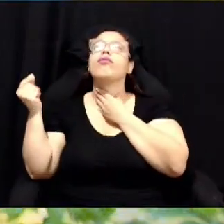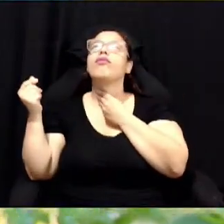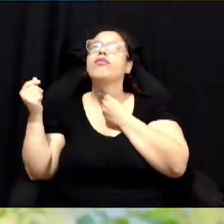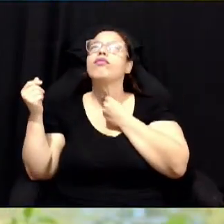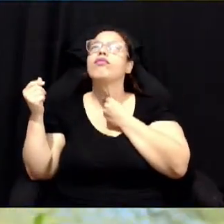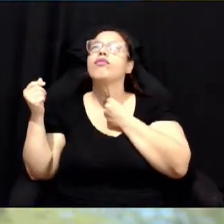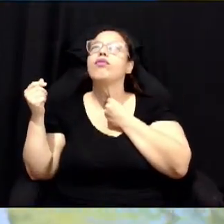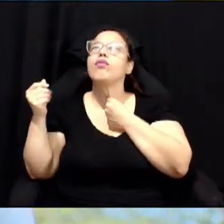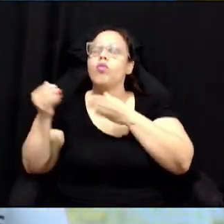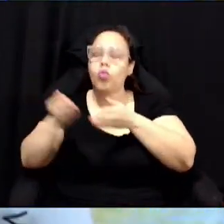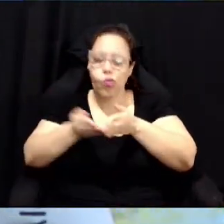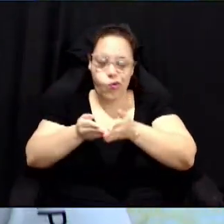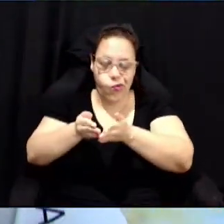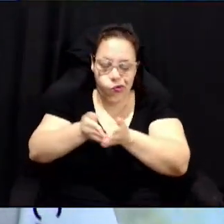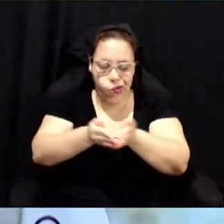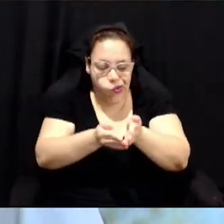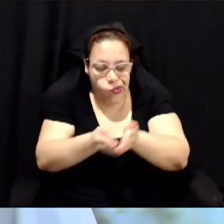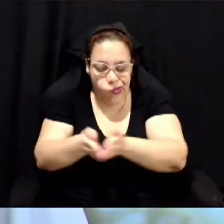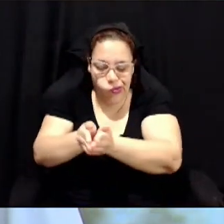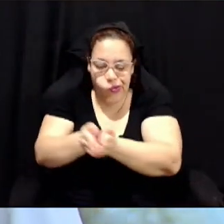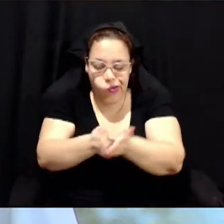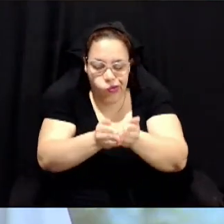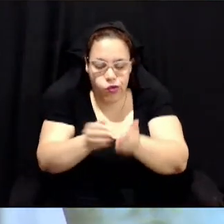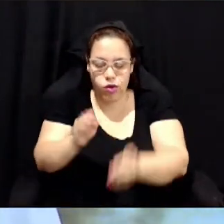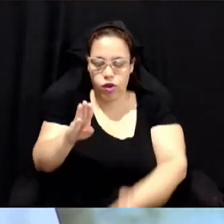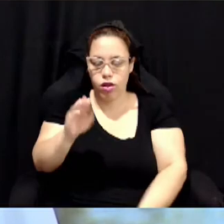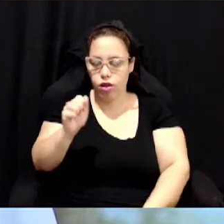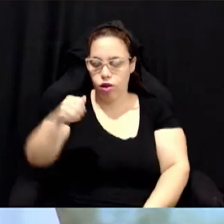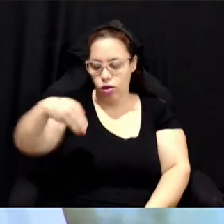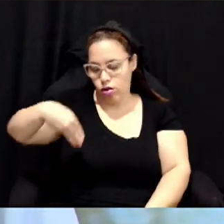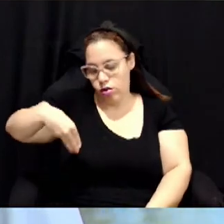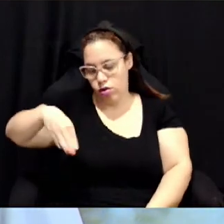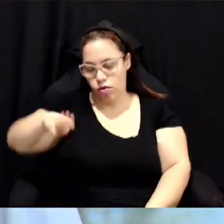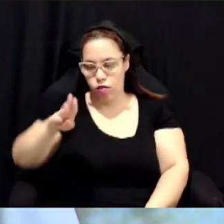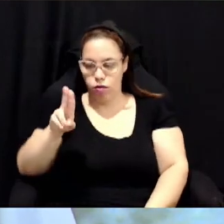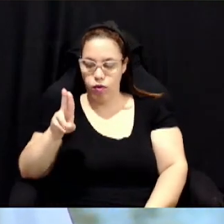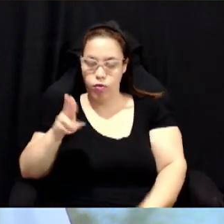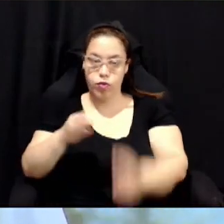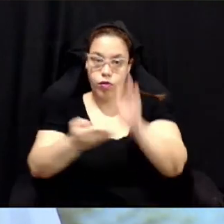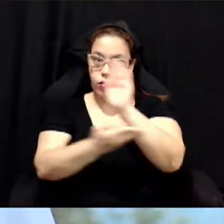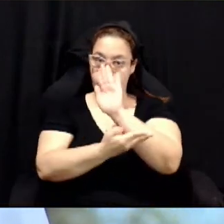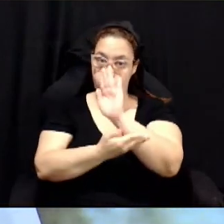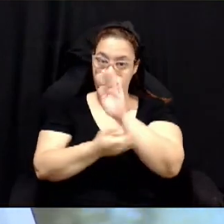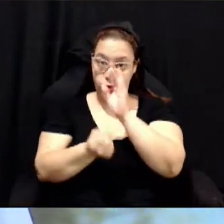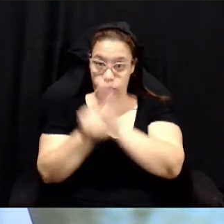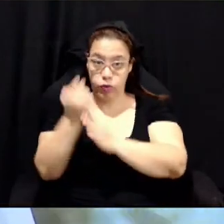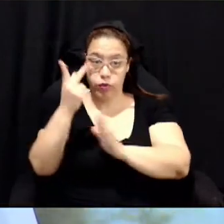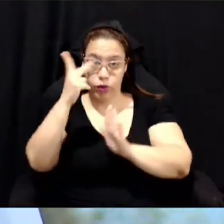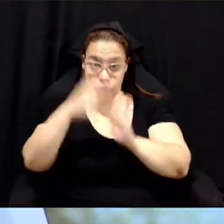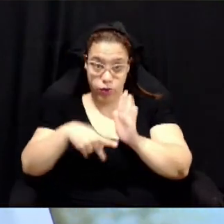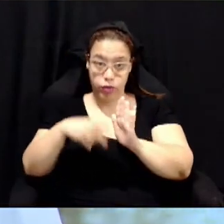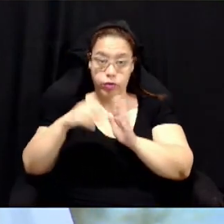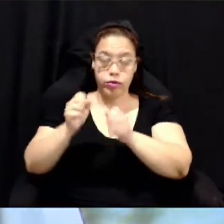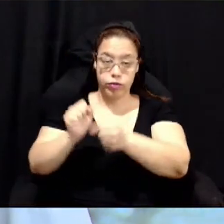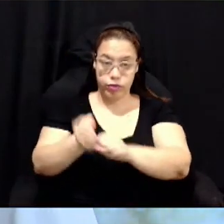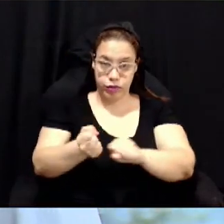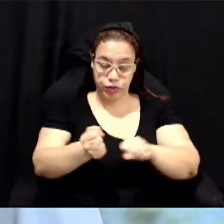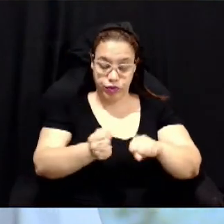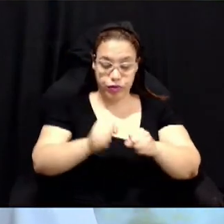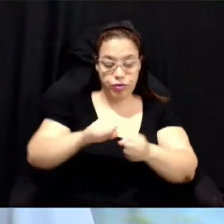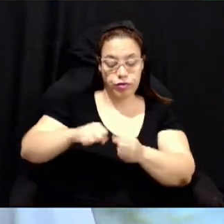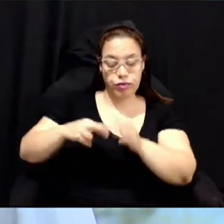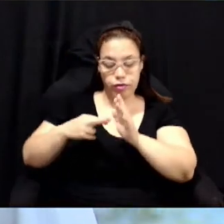de bambu, toco, né? Tem alguns fundadores aí que criaram seus próprios caiaques, até como referência os clubes